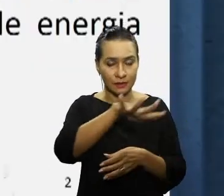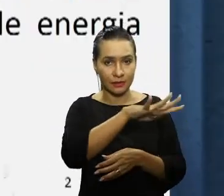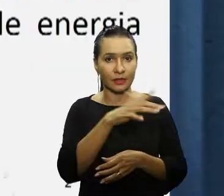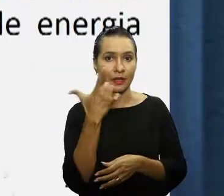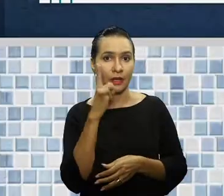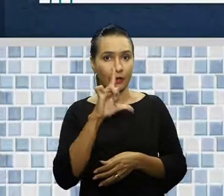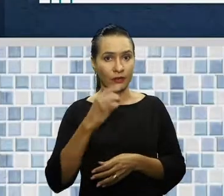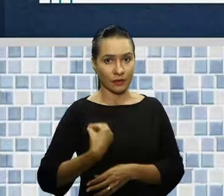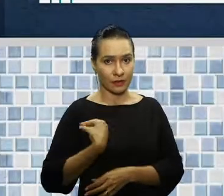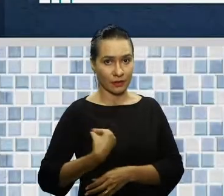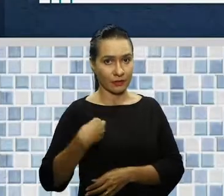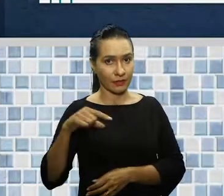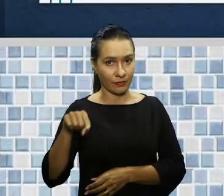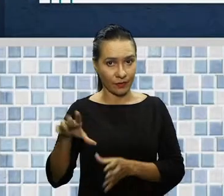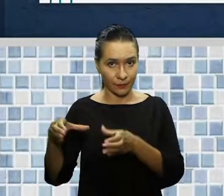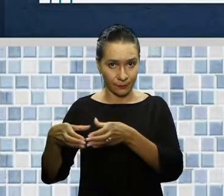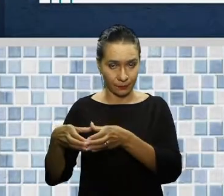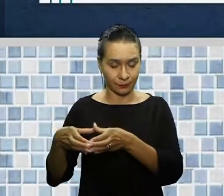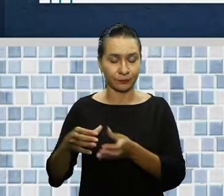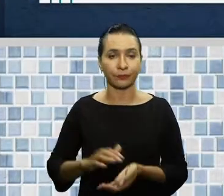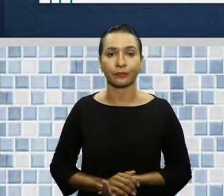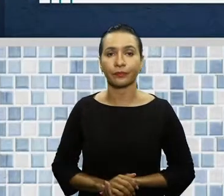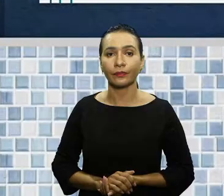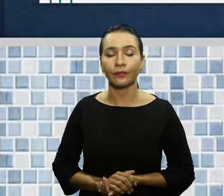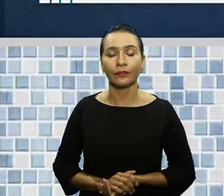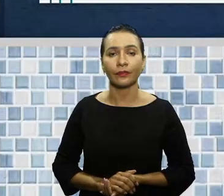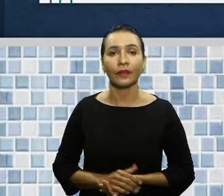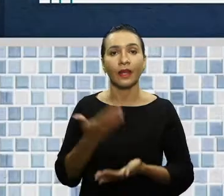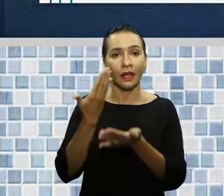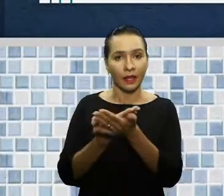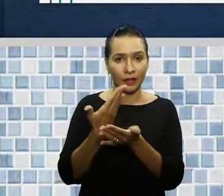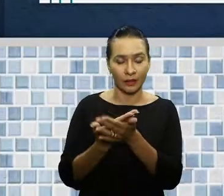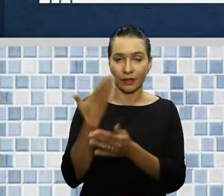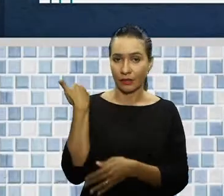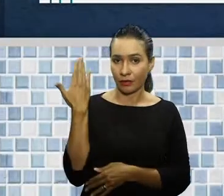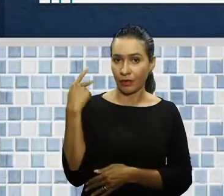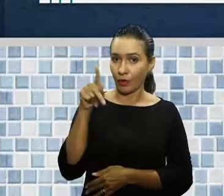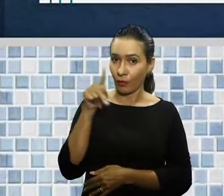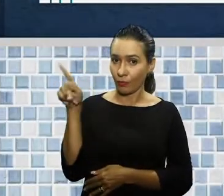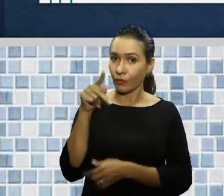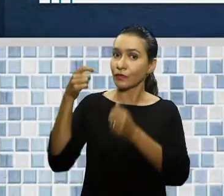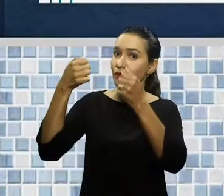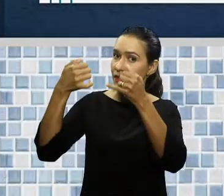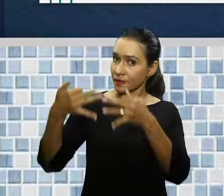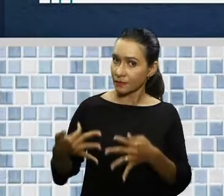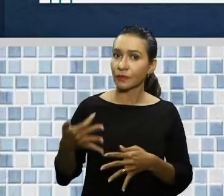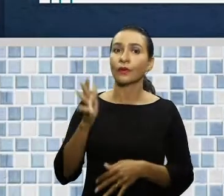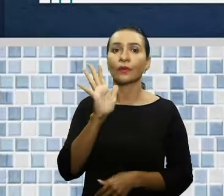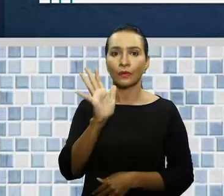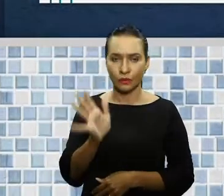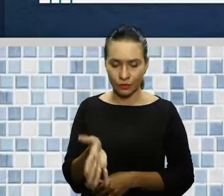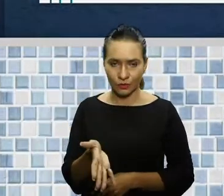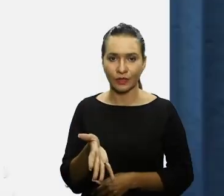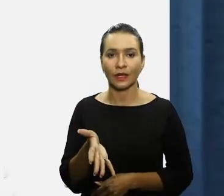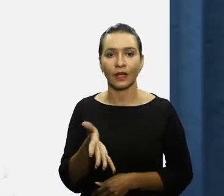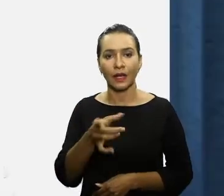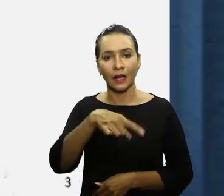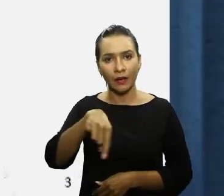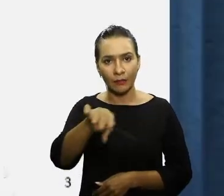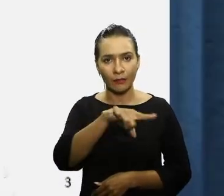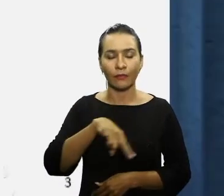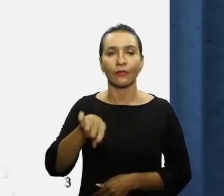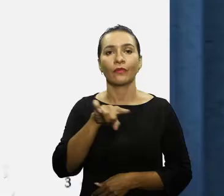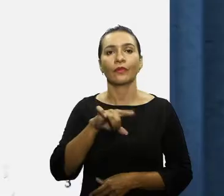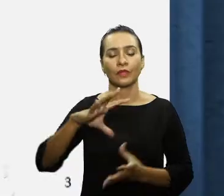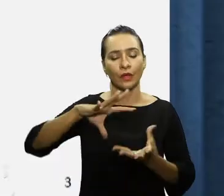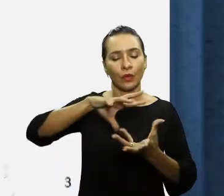sobrevivência deles. Então, na aula passada, o professor Flávio, ele falou para vocês que a Terra,